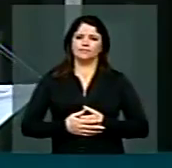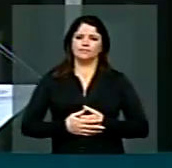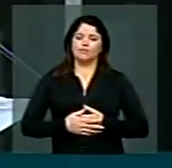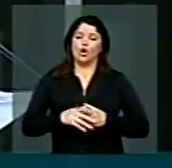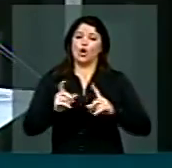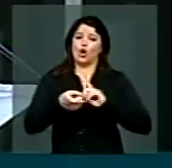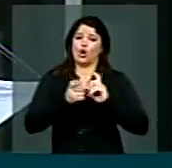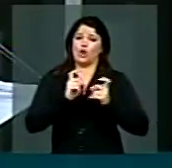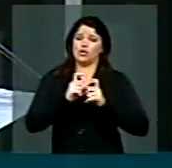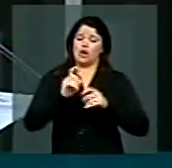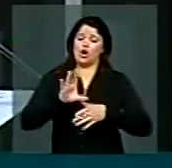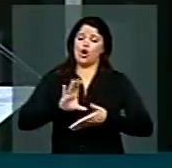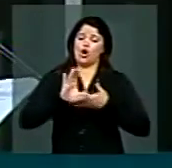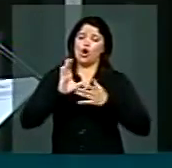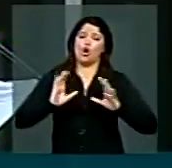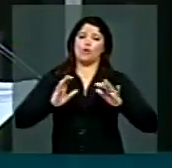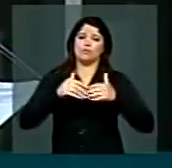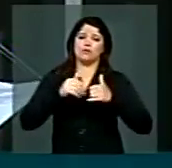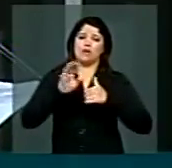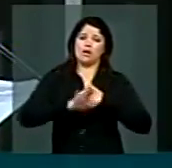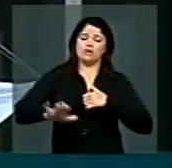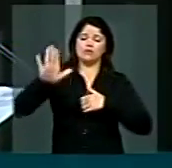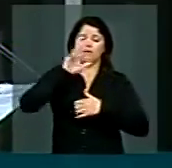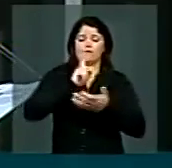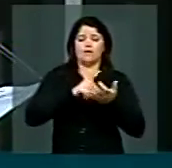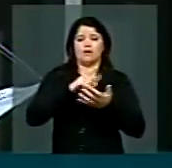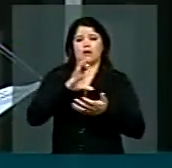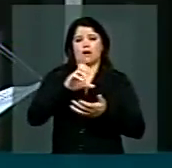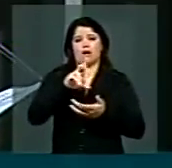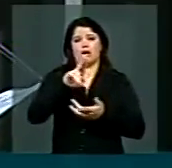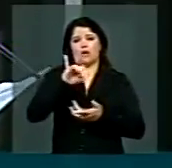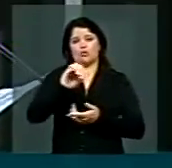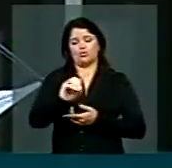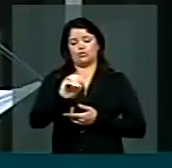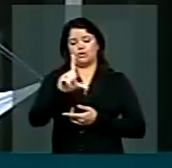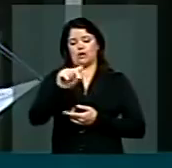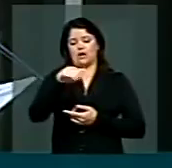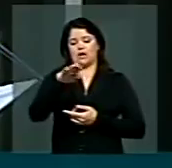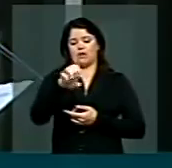coordenador da Comissão Nacional da Verdade, Dr. Cláudio Lemos Fonteles,